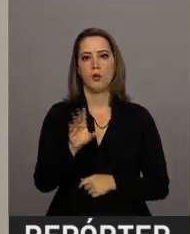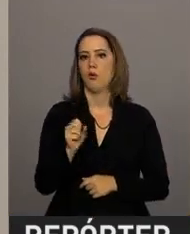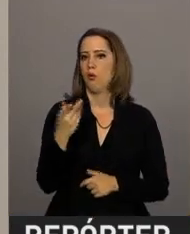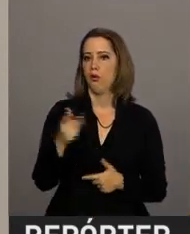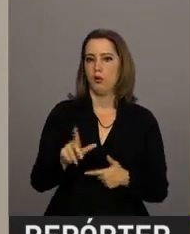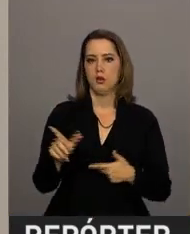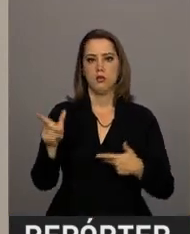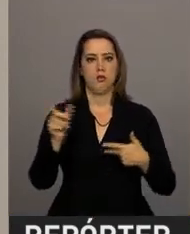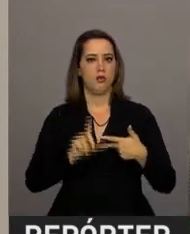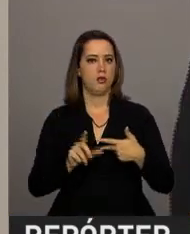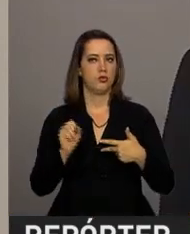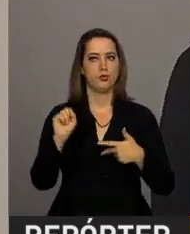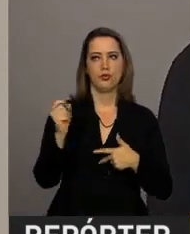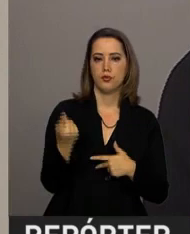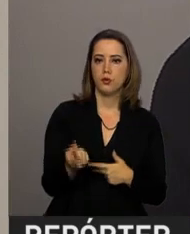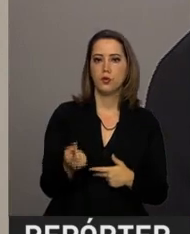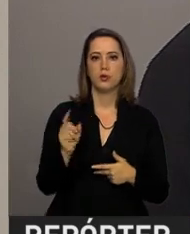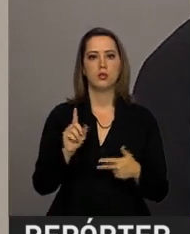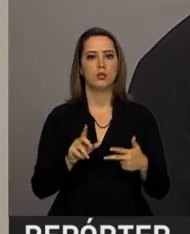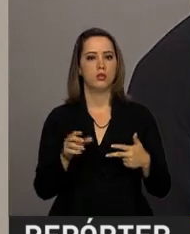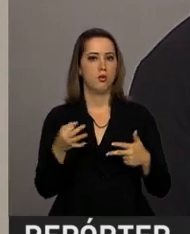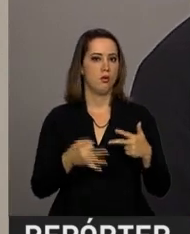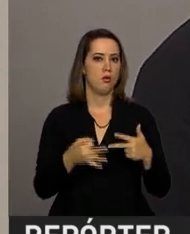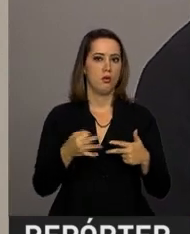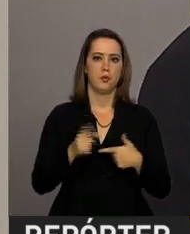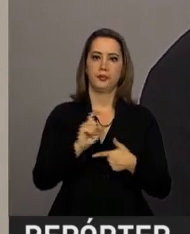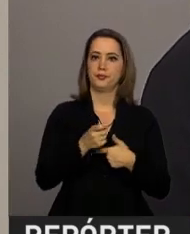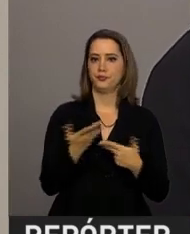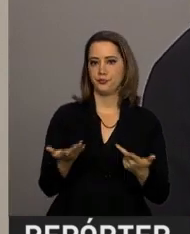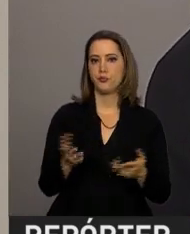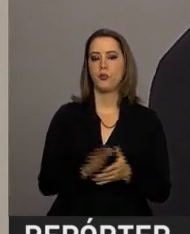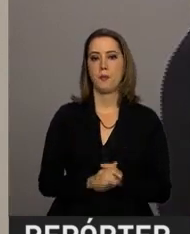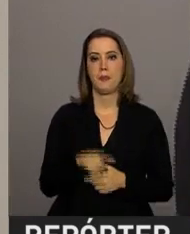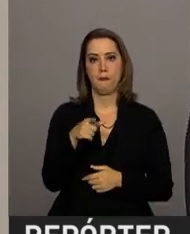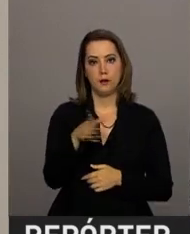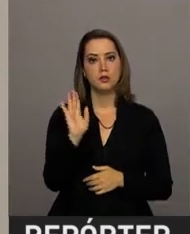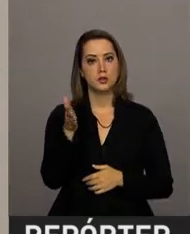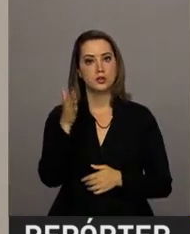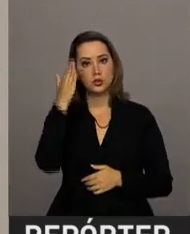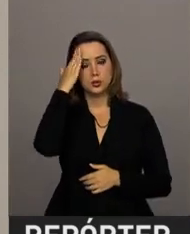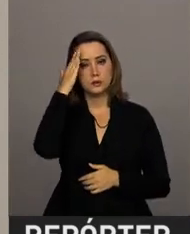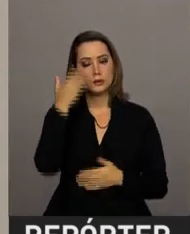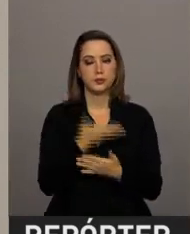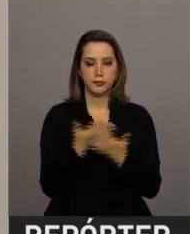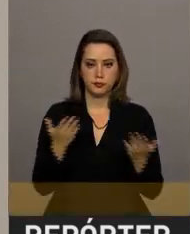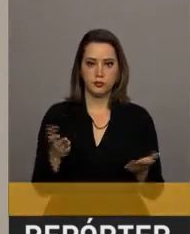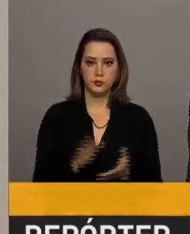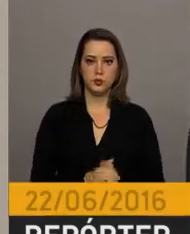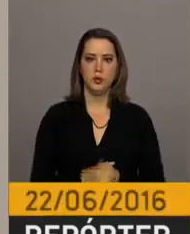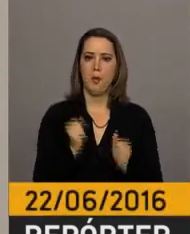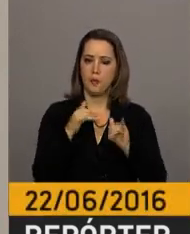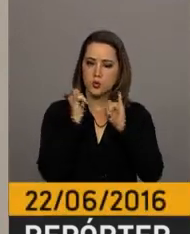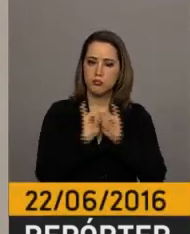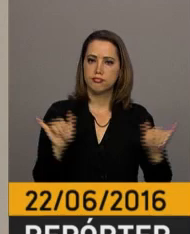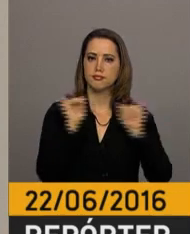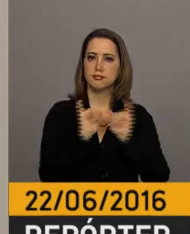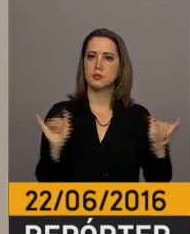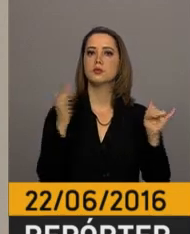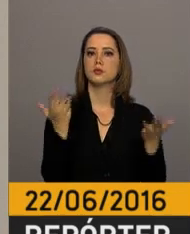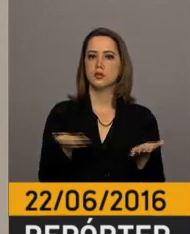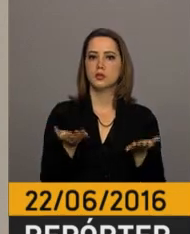estando no legislativo estando no executivo para que os senhores naturalmente que já vem fazendo isso possam divulgar isto com